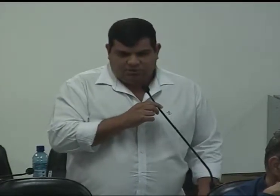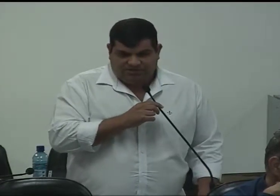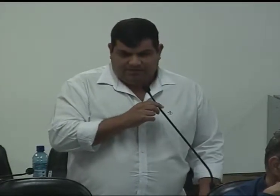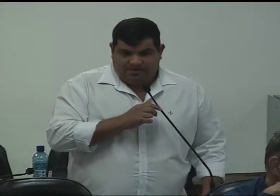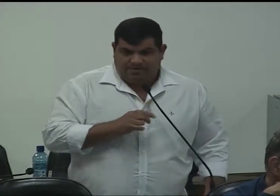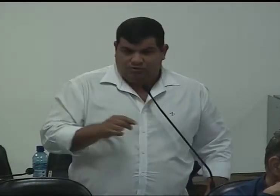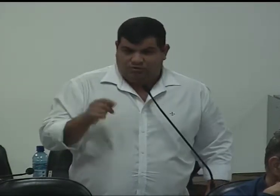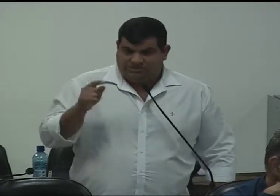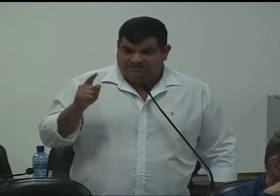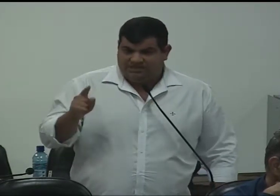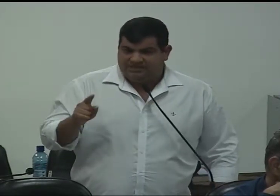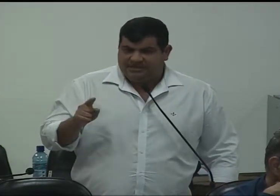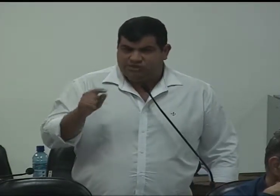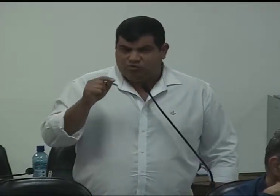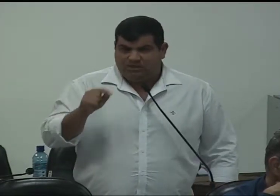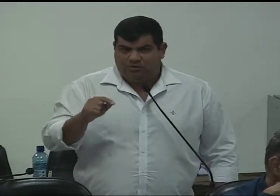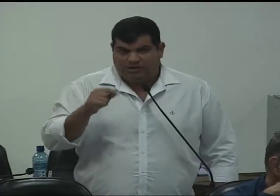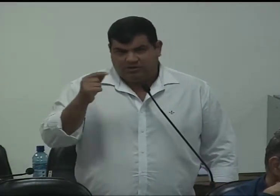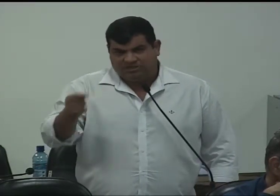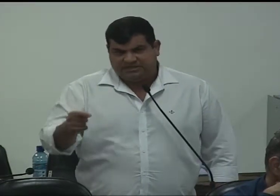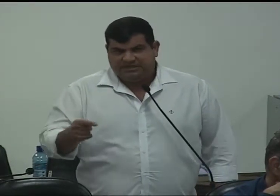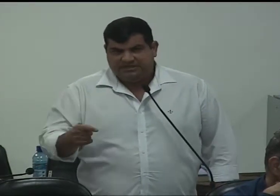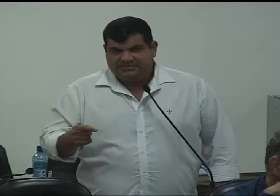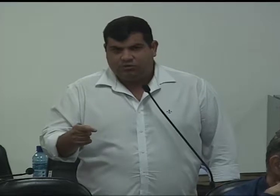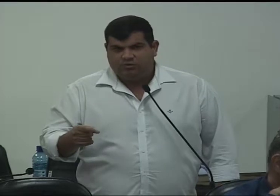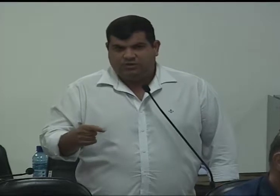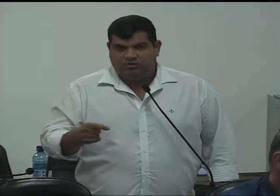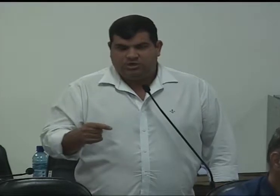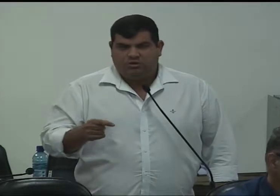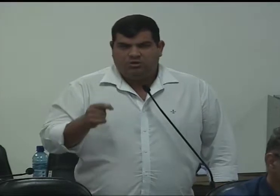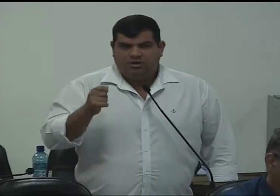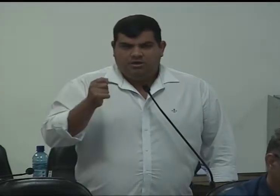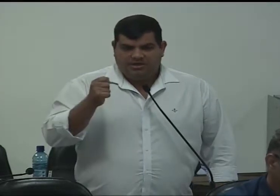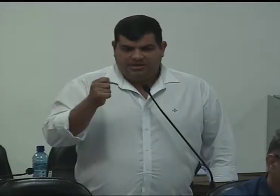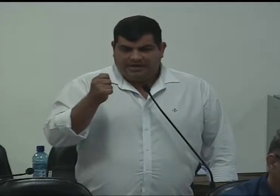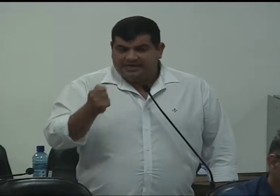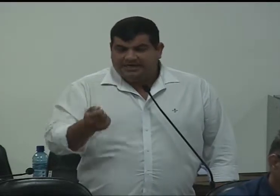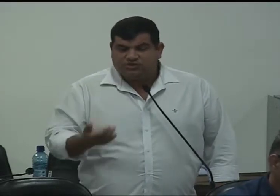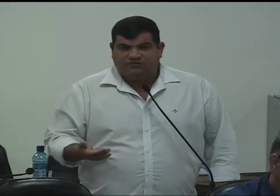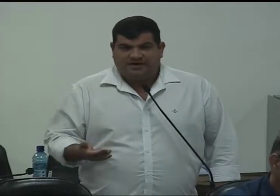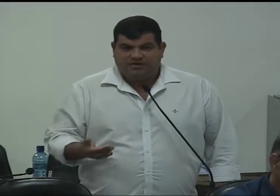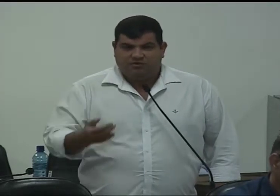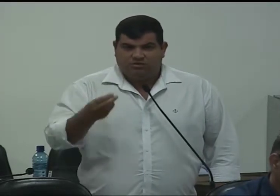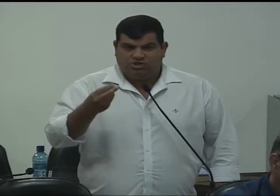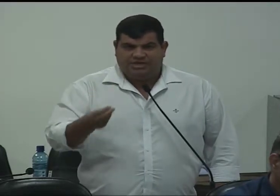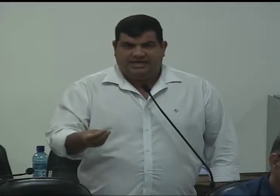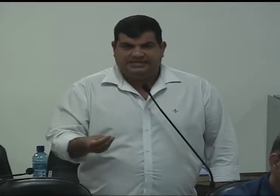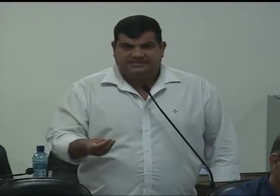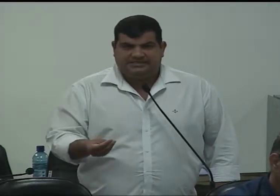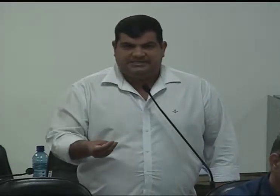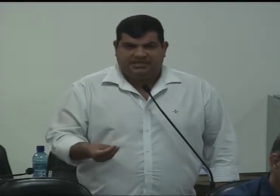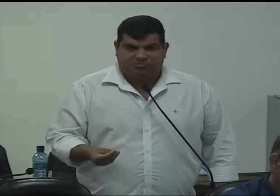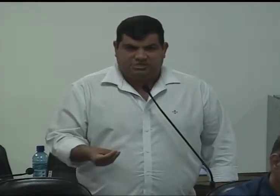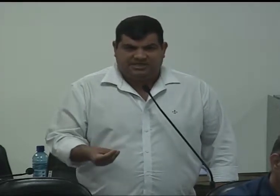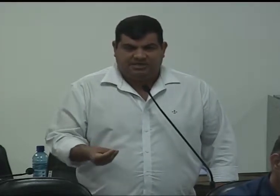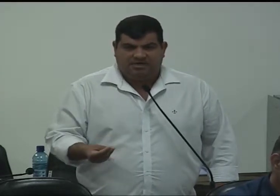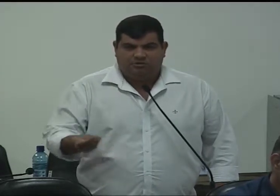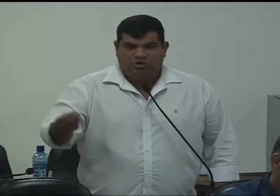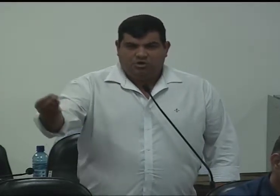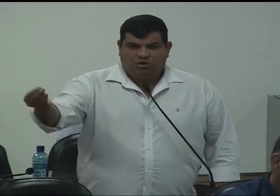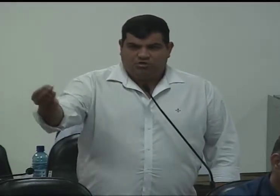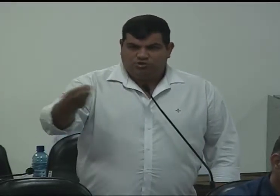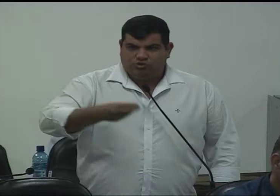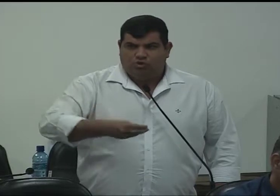tratando, inclusive amanhã, 2h30 da tarde, tem a nossa segunda reunião. E agradeço, Wagner, quando chegar essa resposta, esse